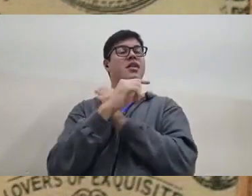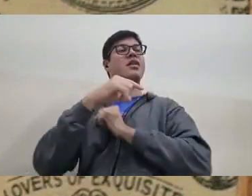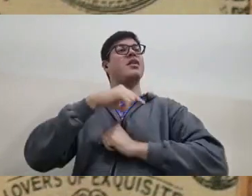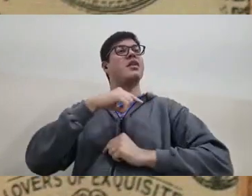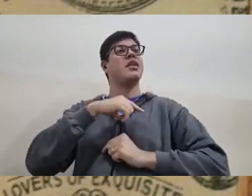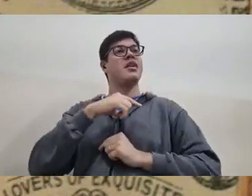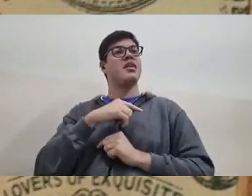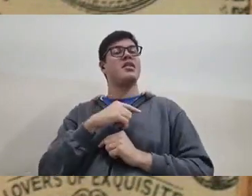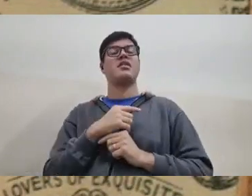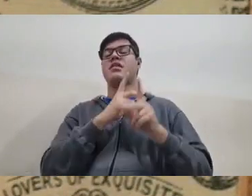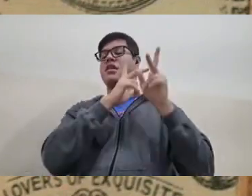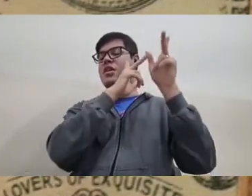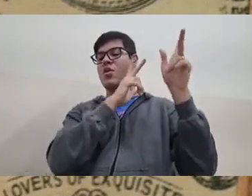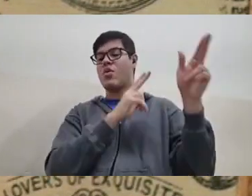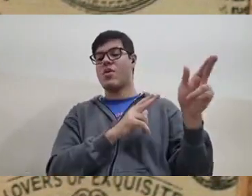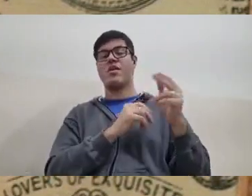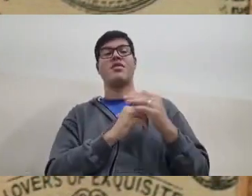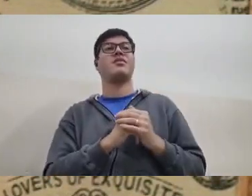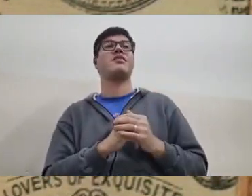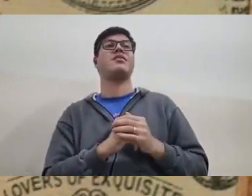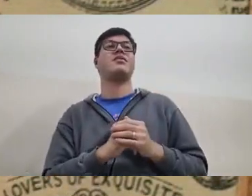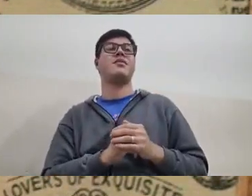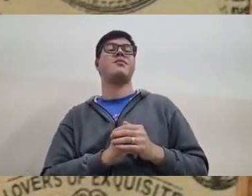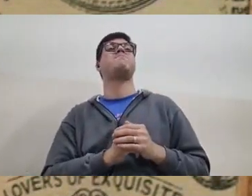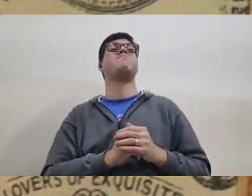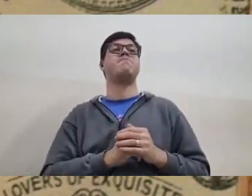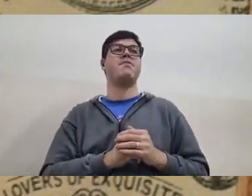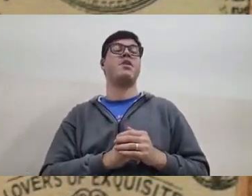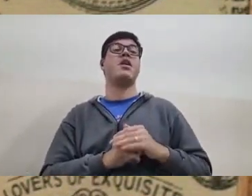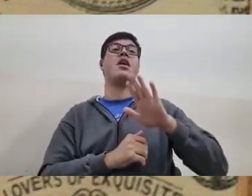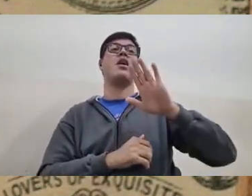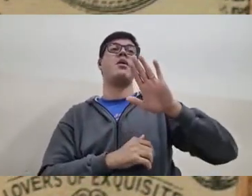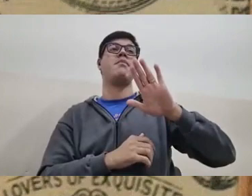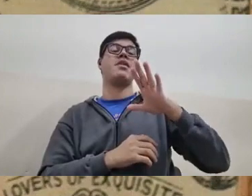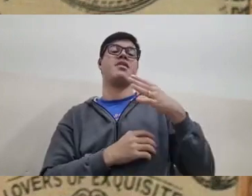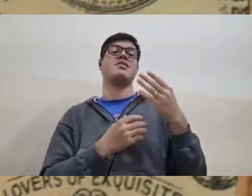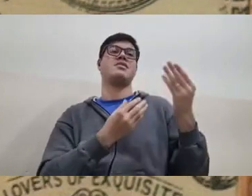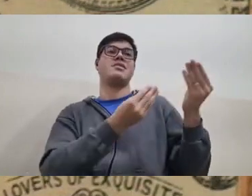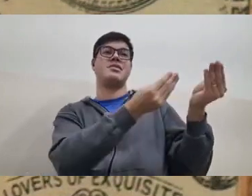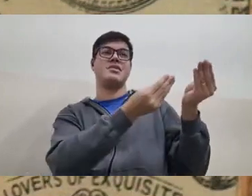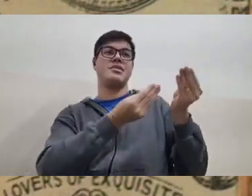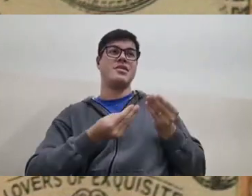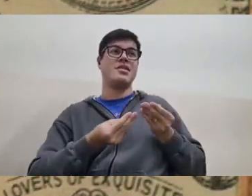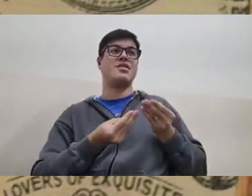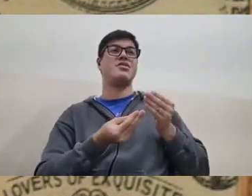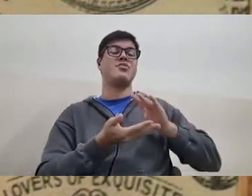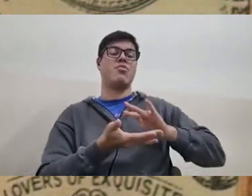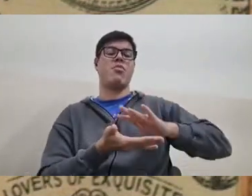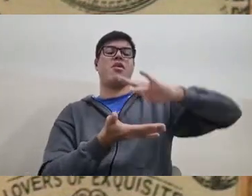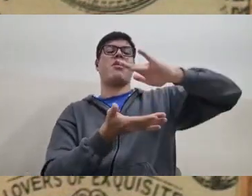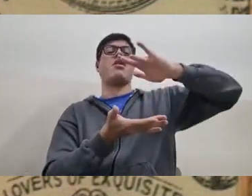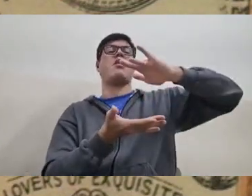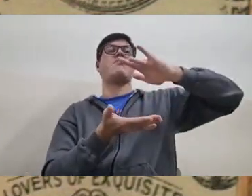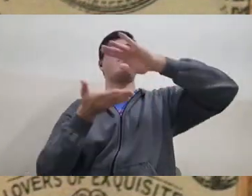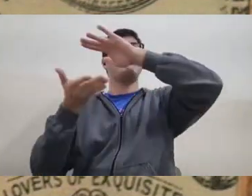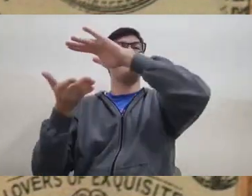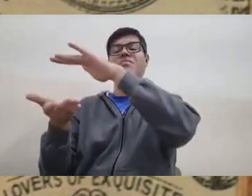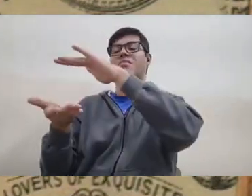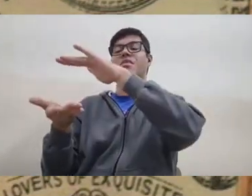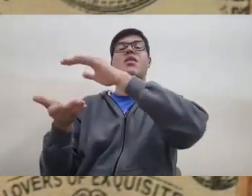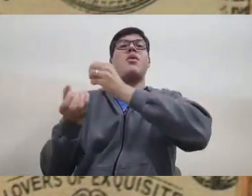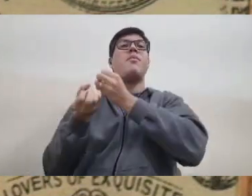a condição de fazer a mesma coisa que só ela toca lá mas ela deixa com nós sabe porque né organização